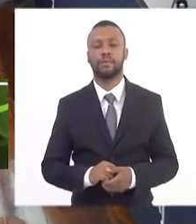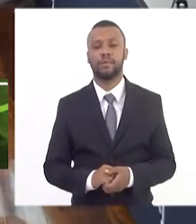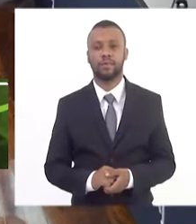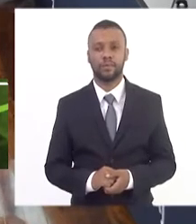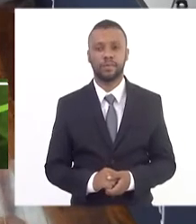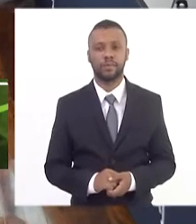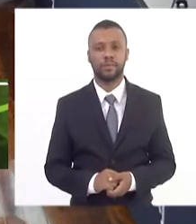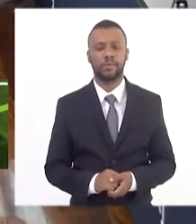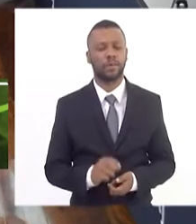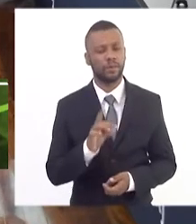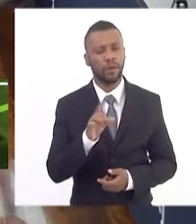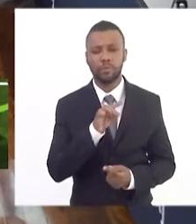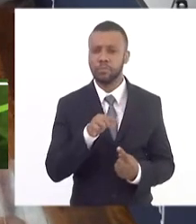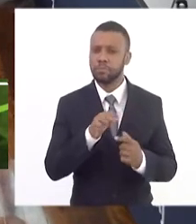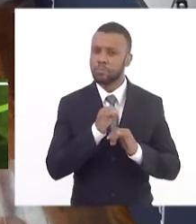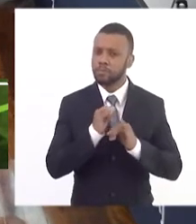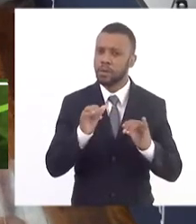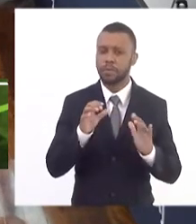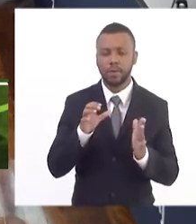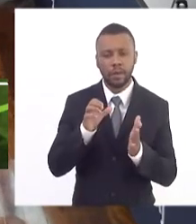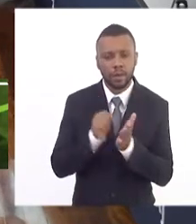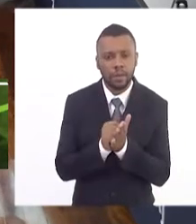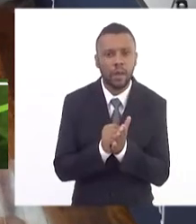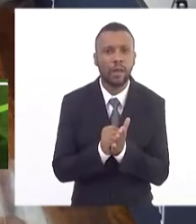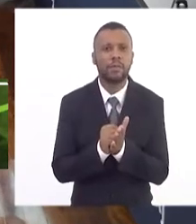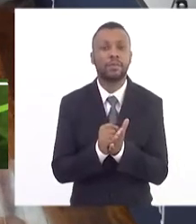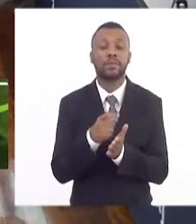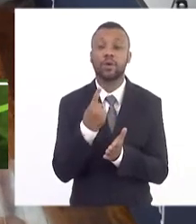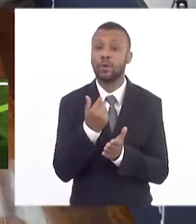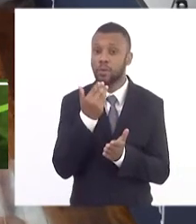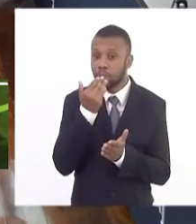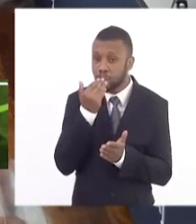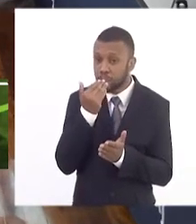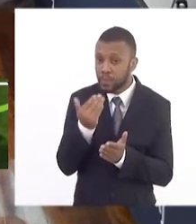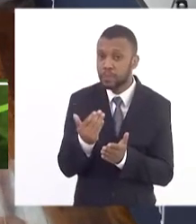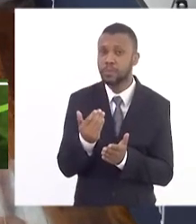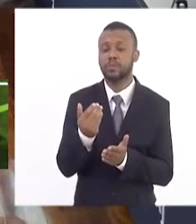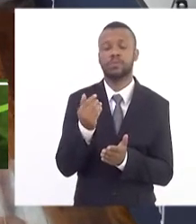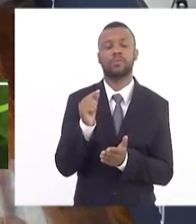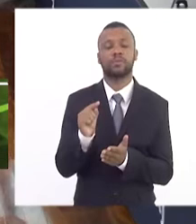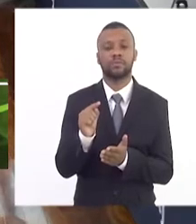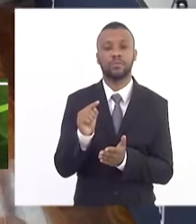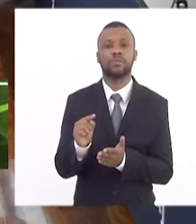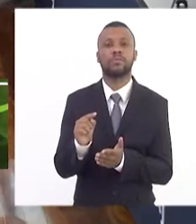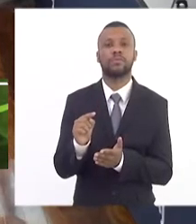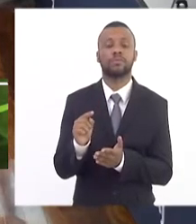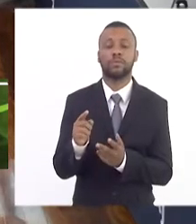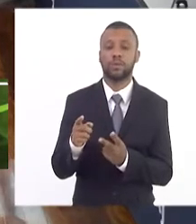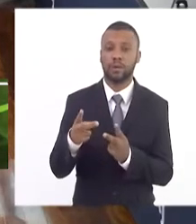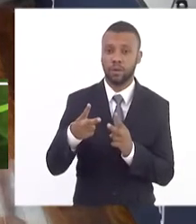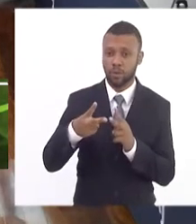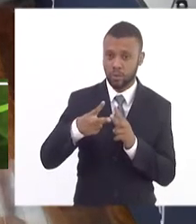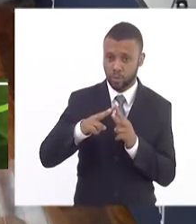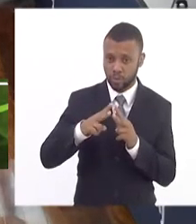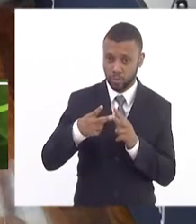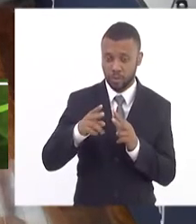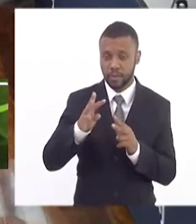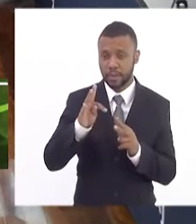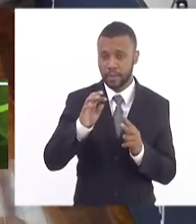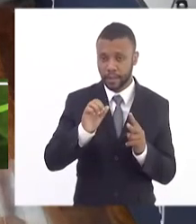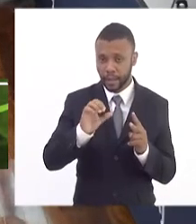Só ficar registrado, né, que a gente está solicitando os dois termos de ajuste de conduta,